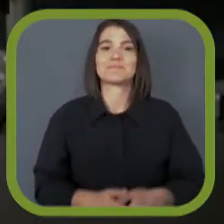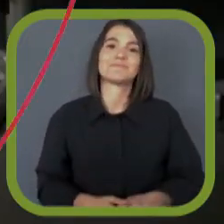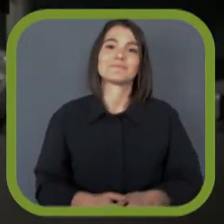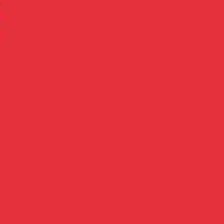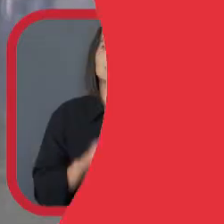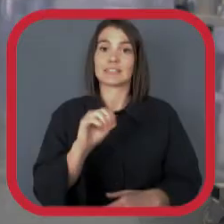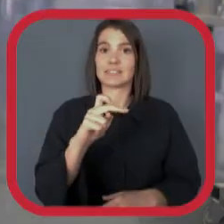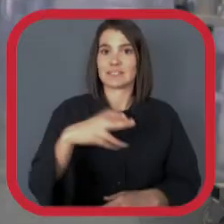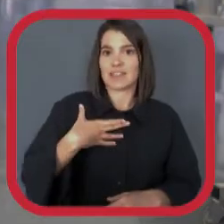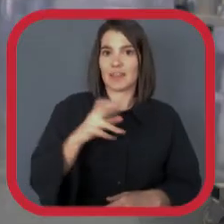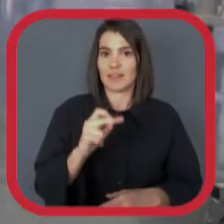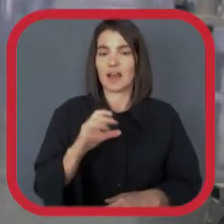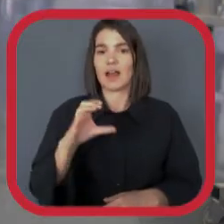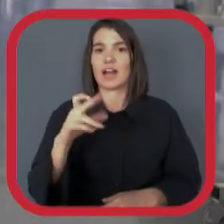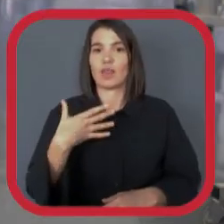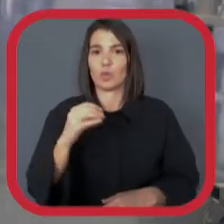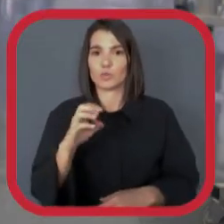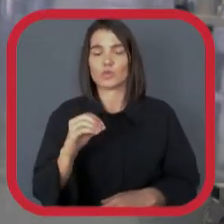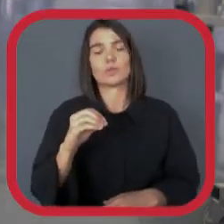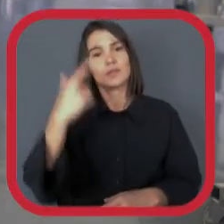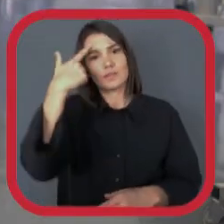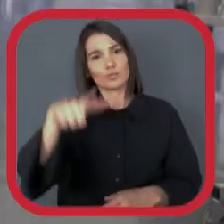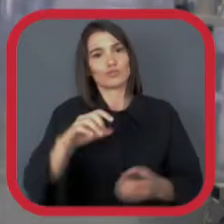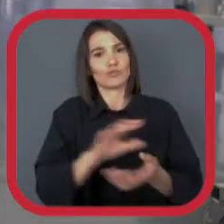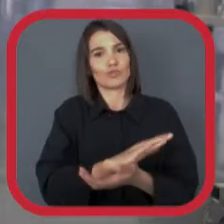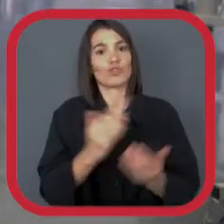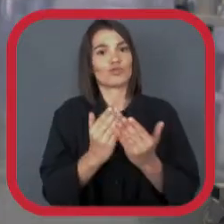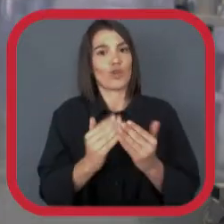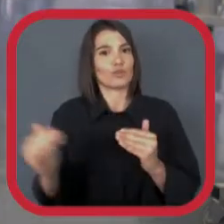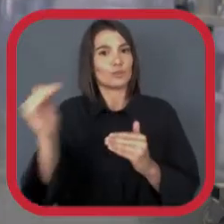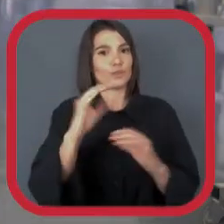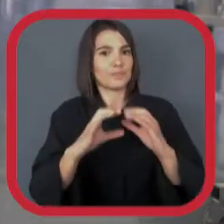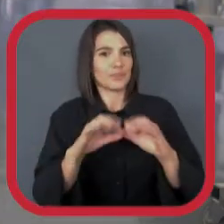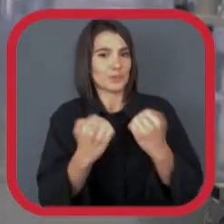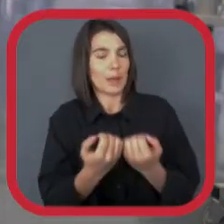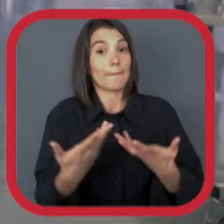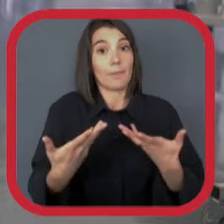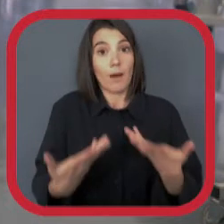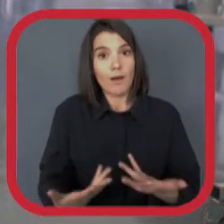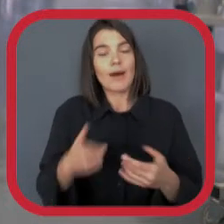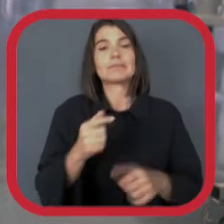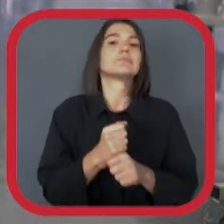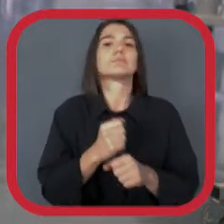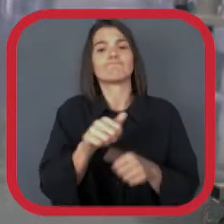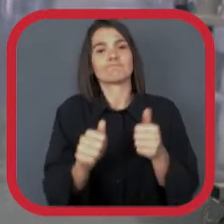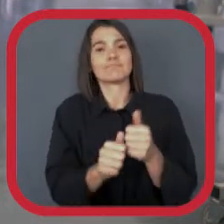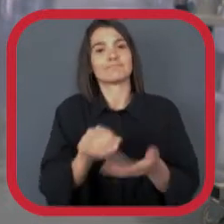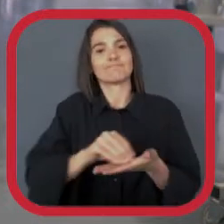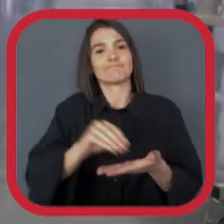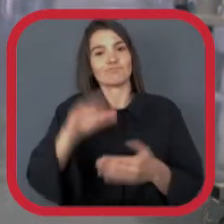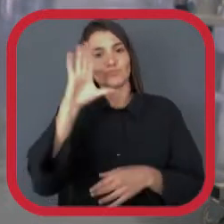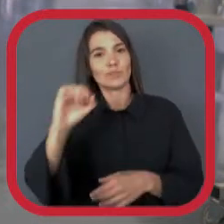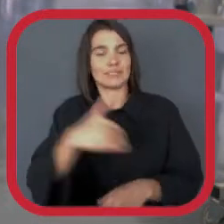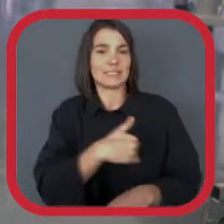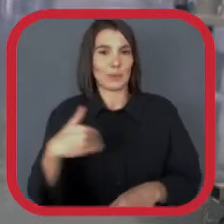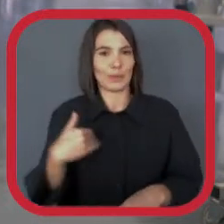entrevista. Sandra Cardoso é licenciada em jornalismo pela Escola Superior de Comunicação Social. Atualmente ocupa o lugar de adjunta de